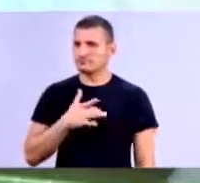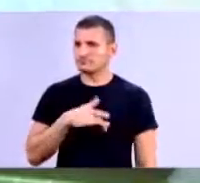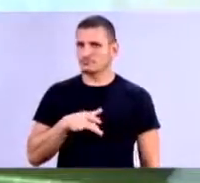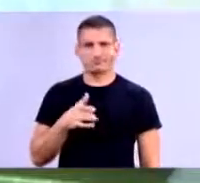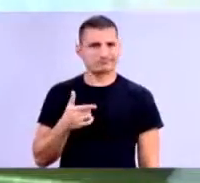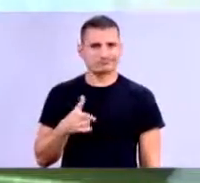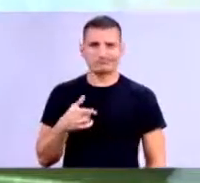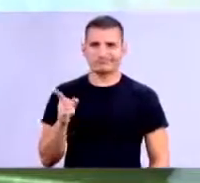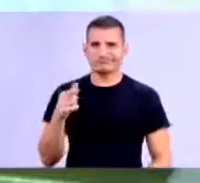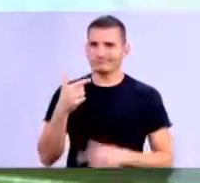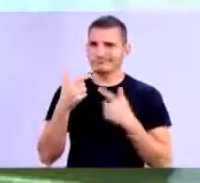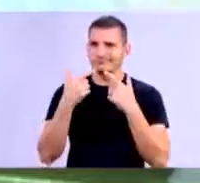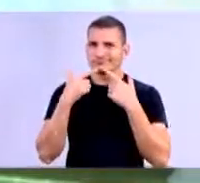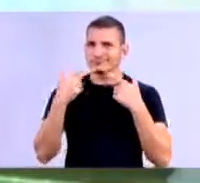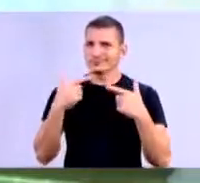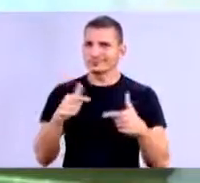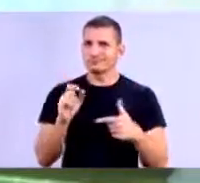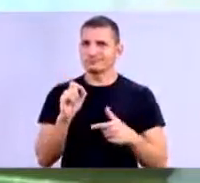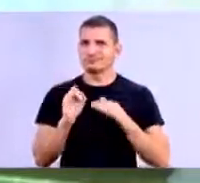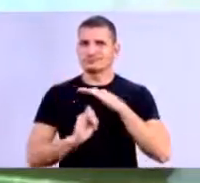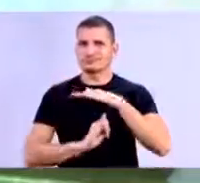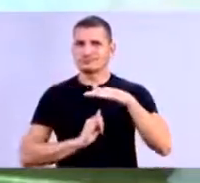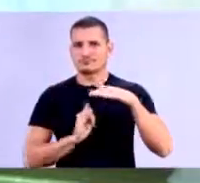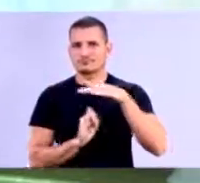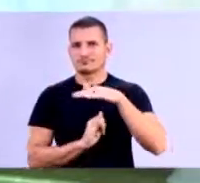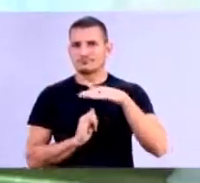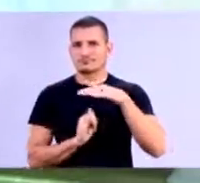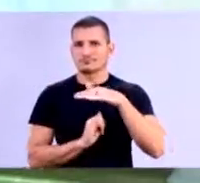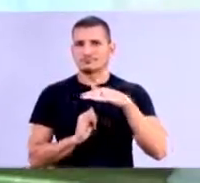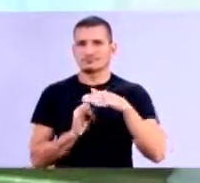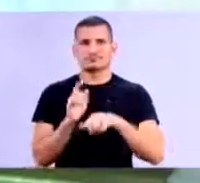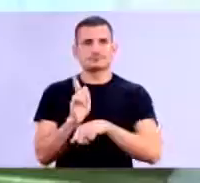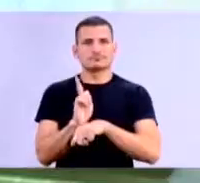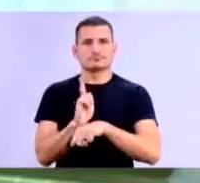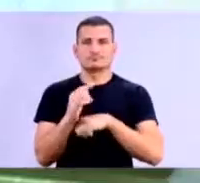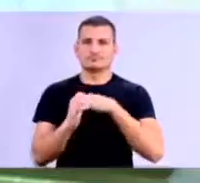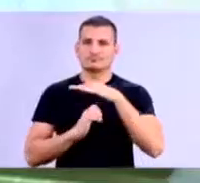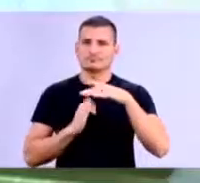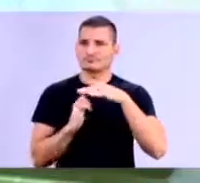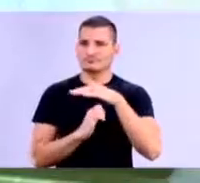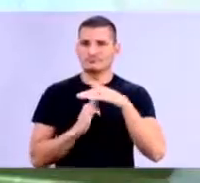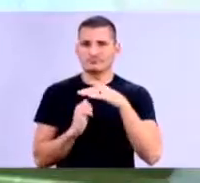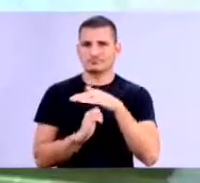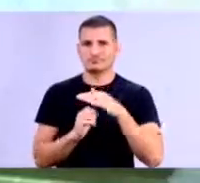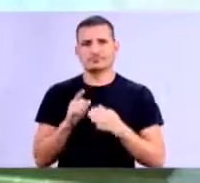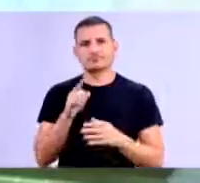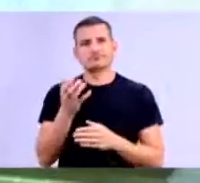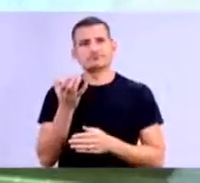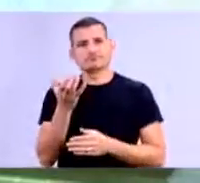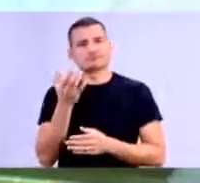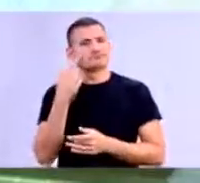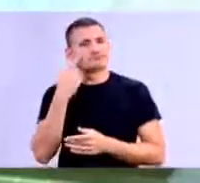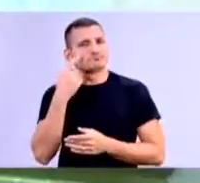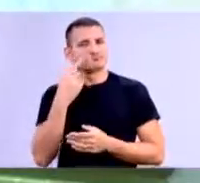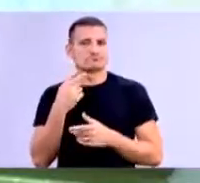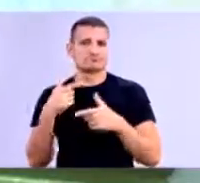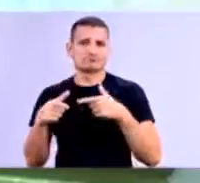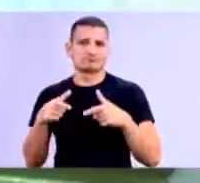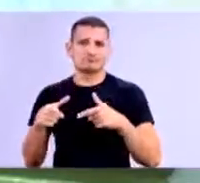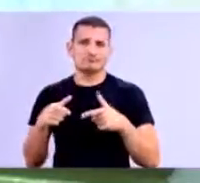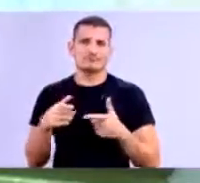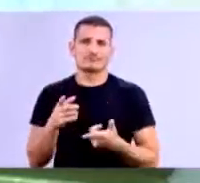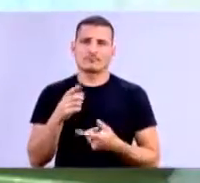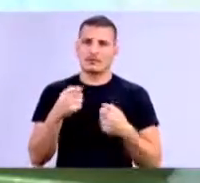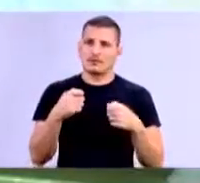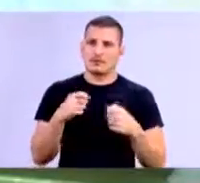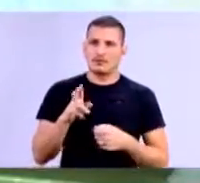utilizou uma linguagem muito informal para um gerente de uma determinada empresa em que ele pretende trabalhar. Ele